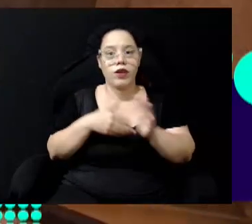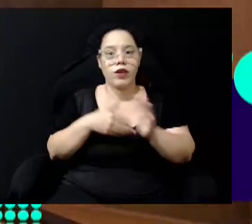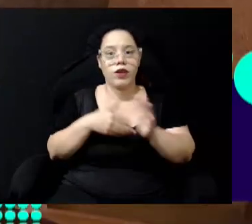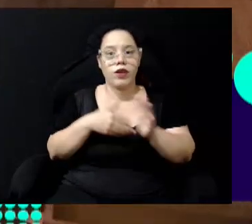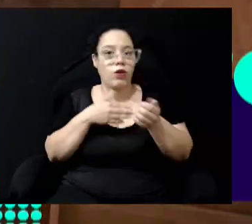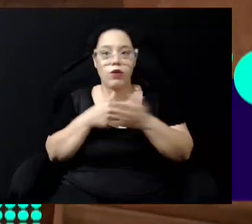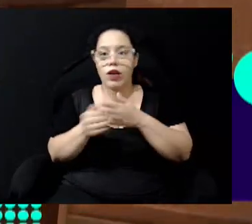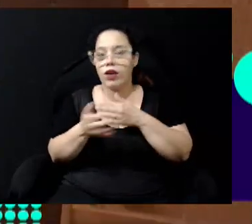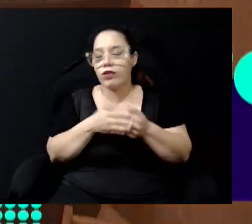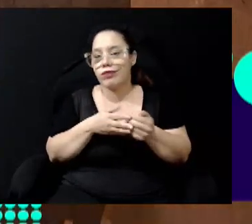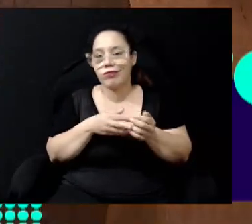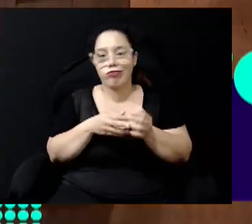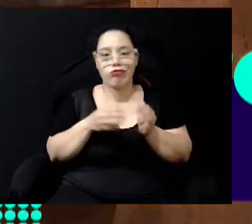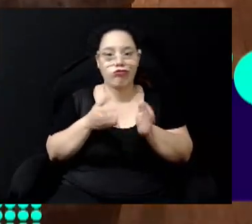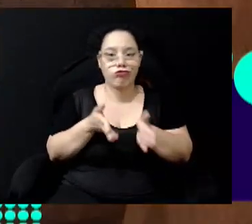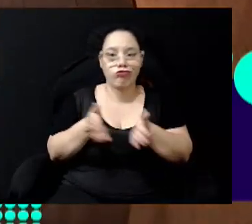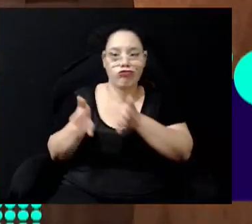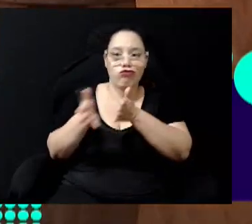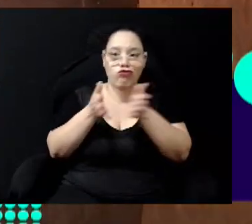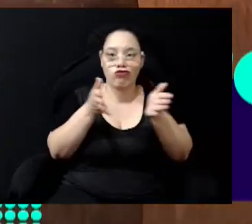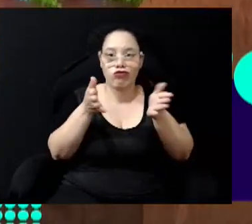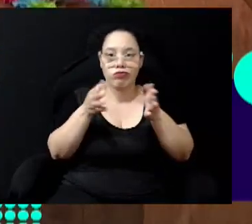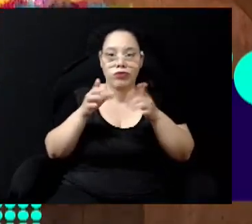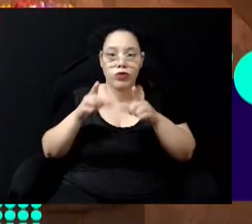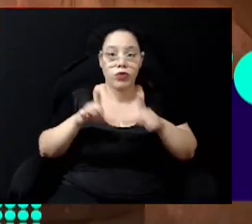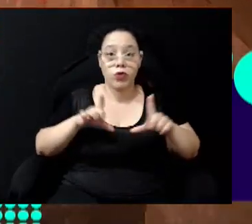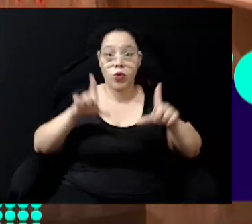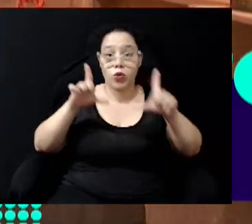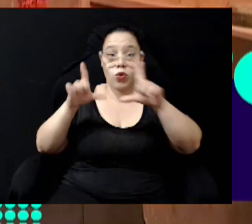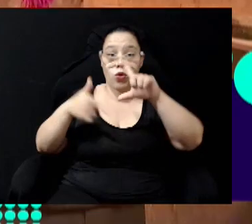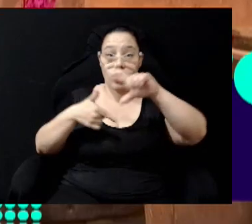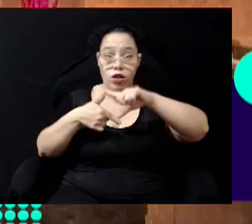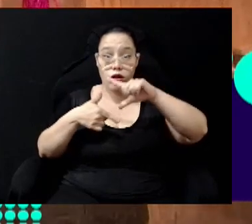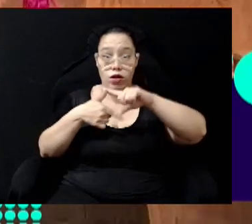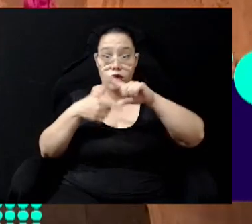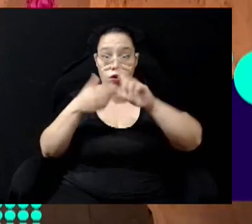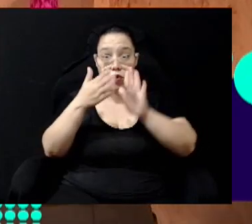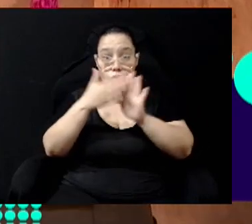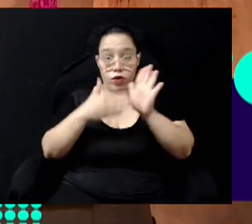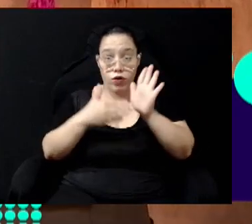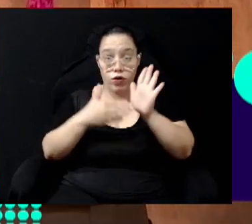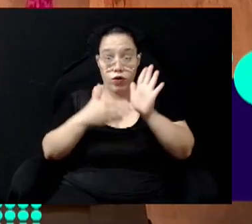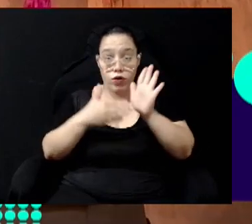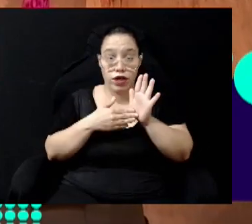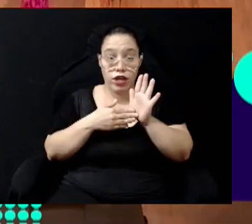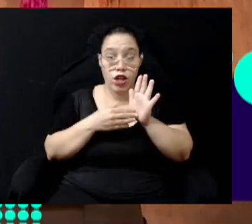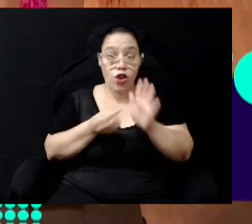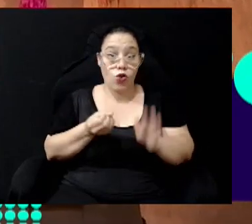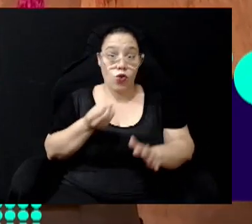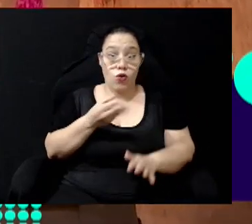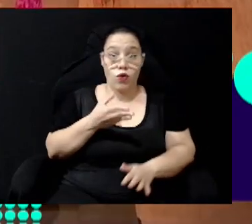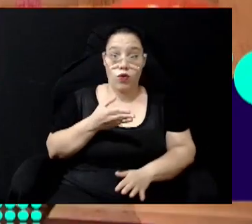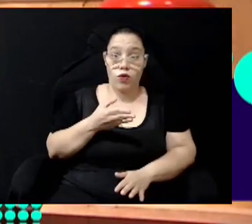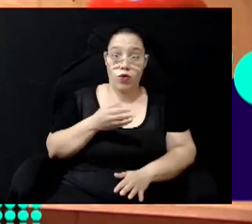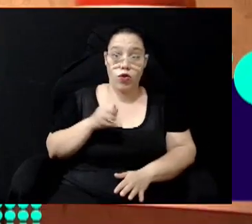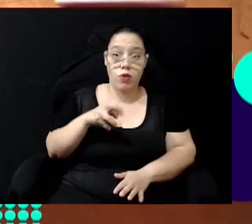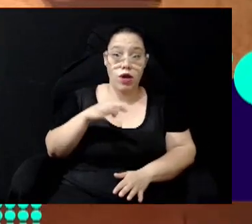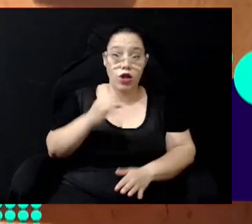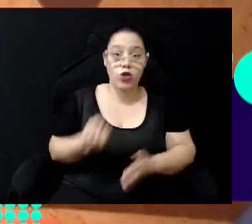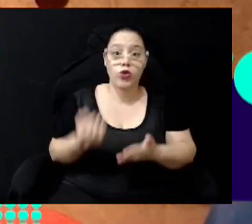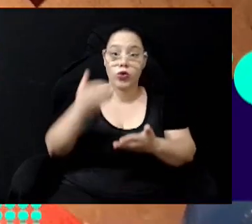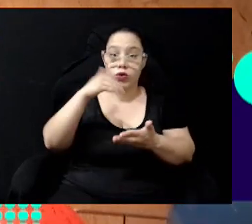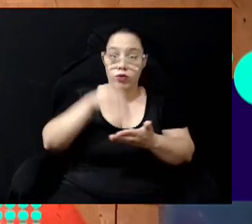vários quadros, os episódios que não foram inéditos, que vieram do México para cá. Então a gente tem